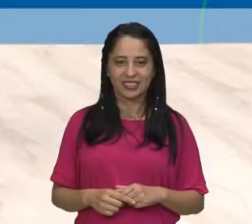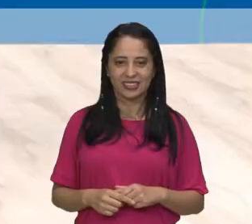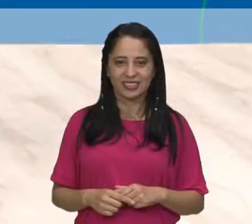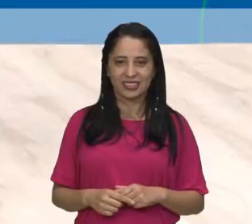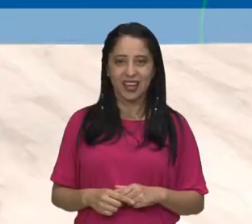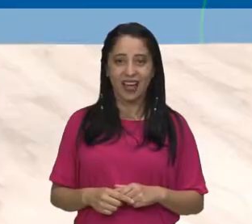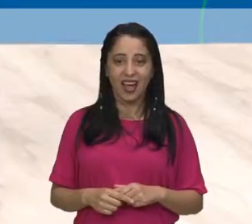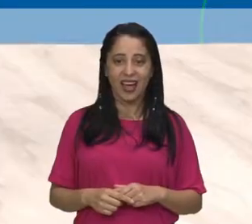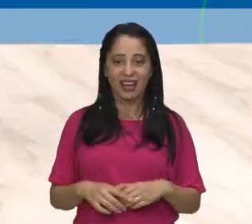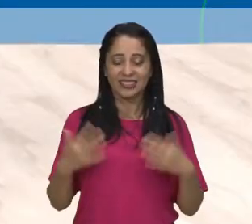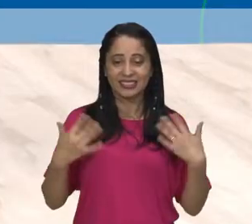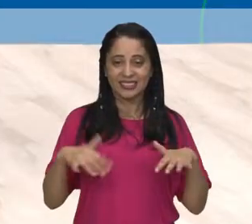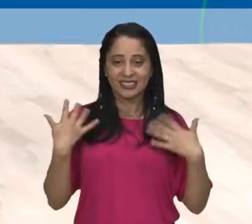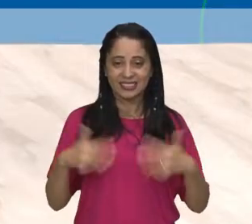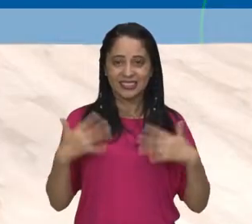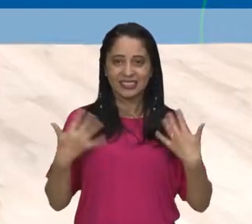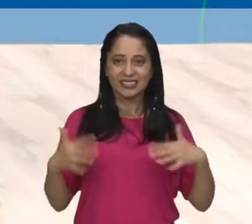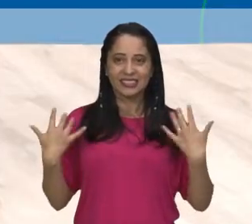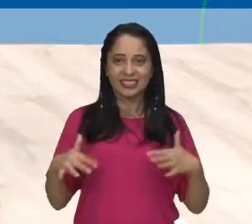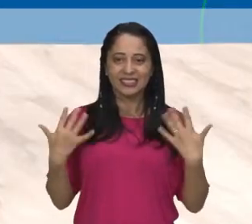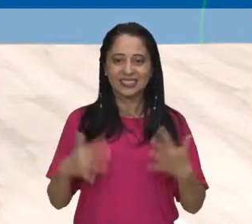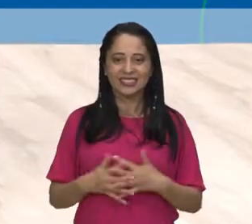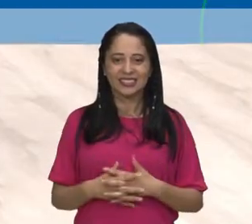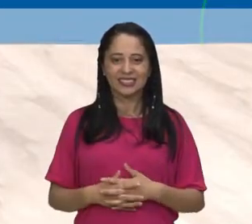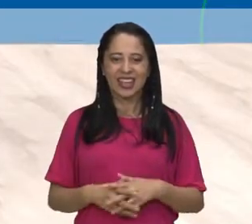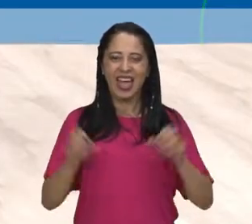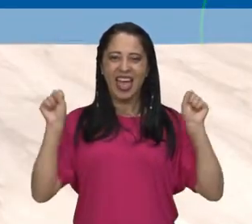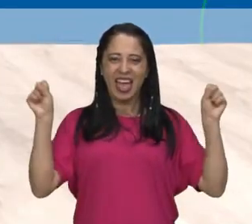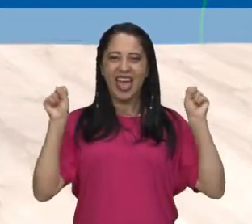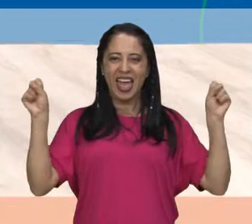Gente, vamos lá, mais um pouquinho.